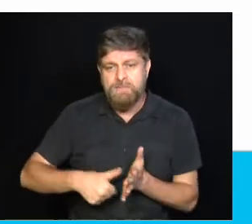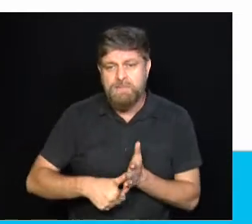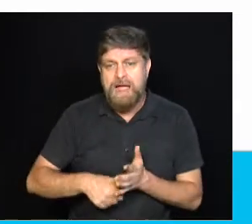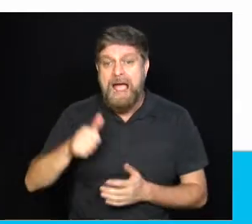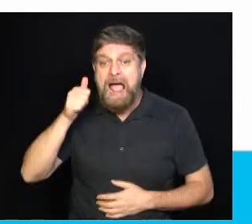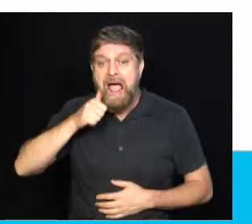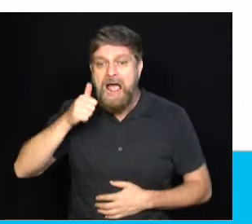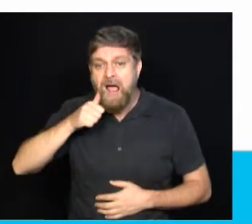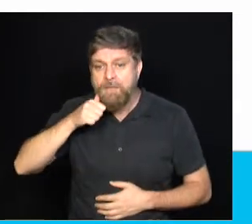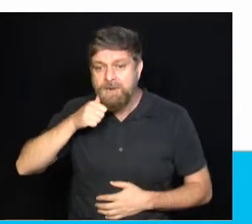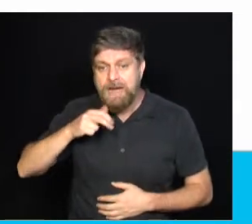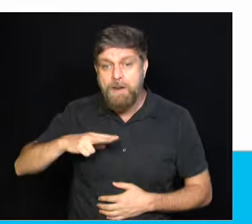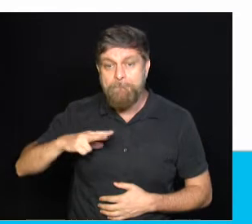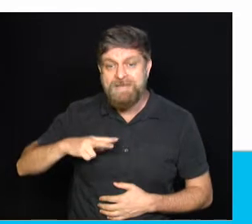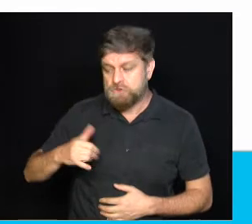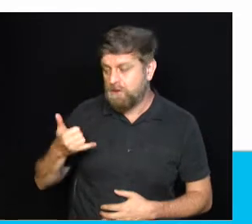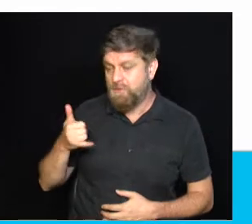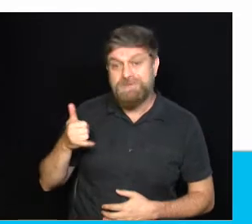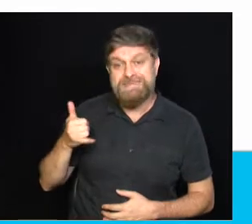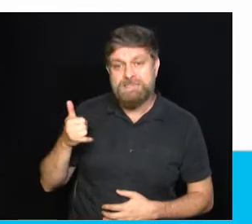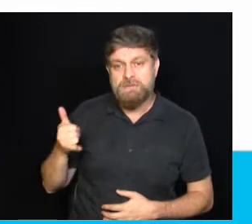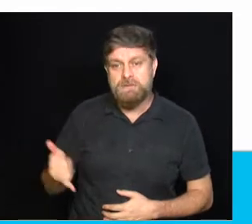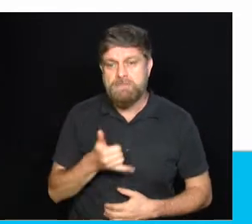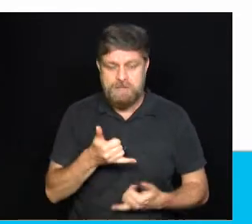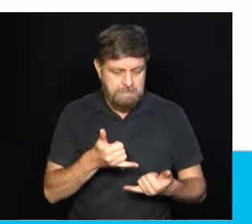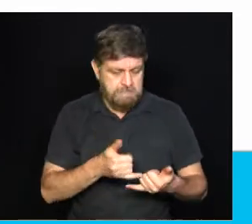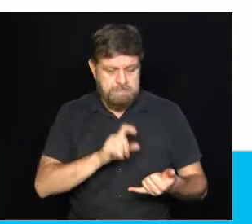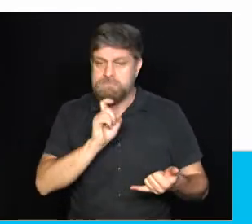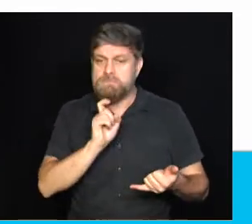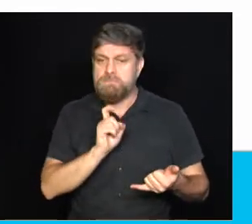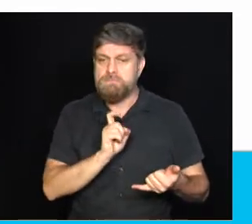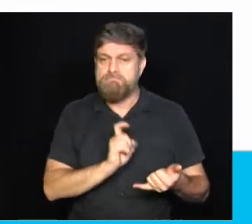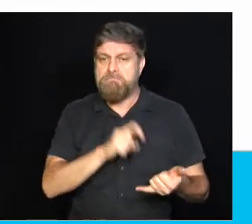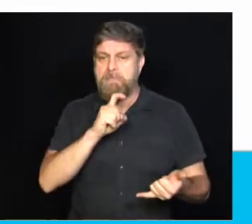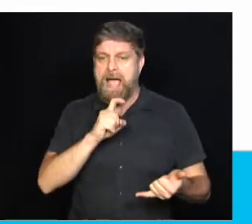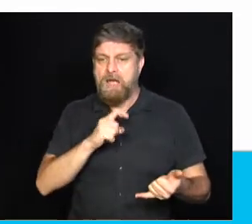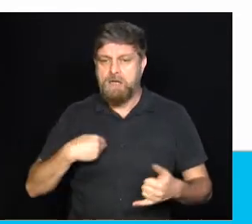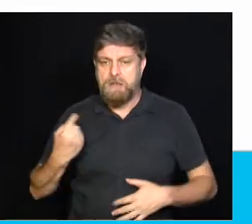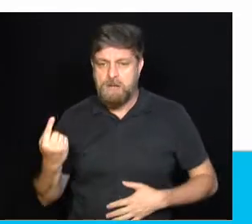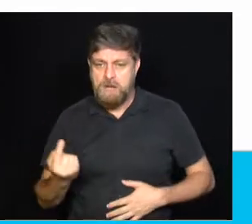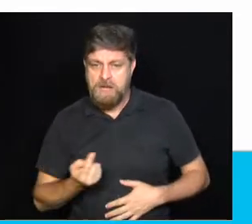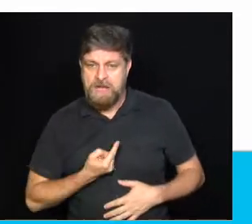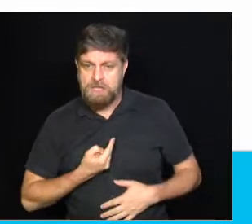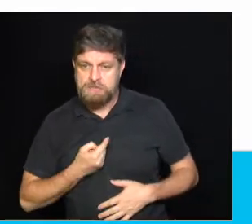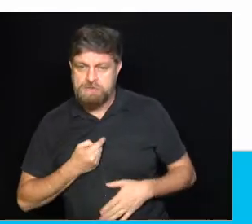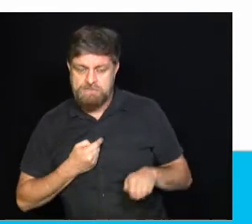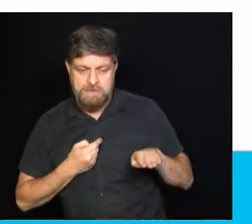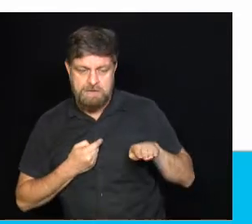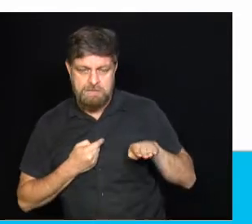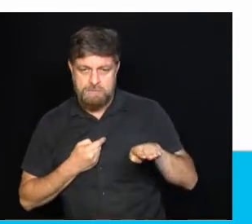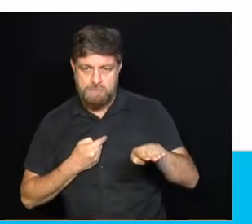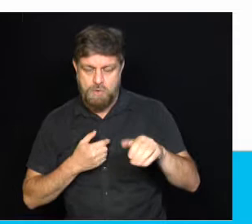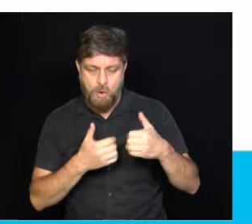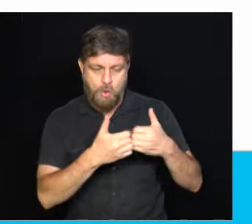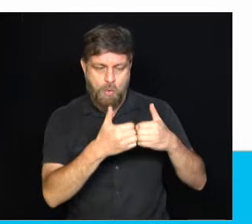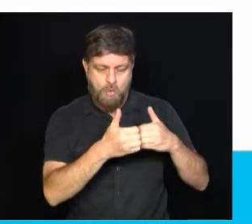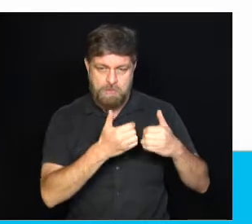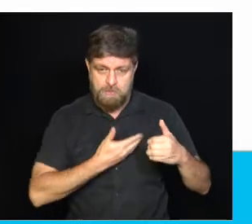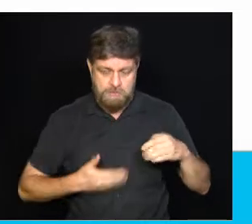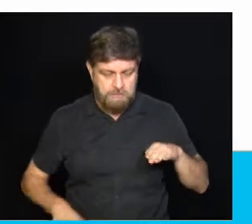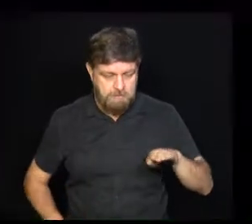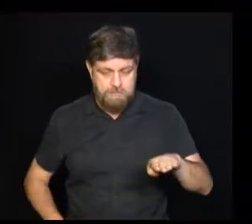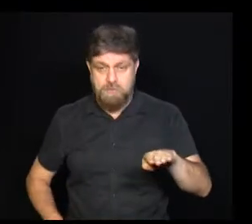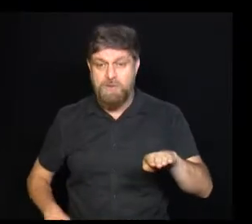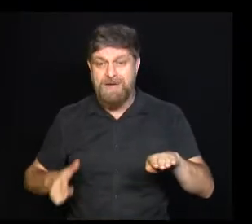mulher. Então, isso é muito importante, porque aí nós passamos a rastrear o celular dela, se ela, por acaso, precisar descer